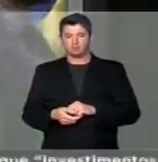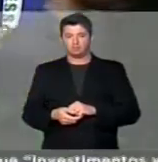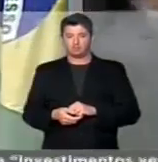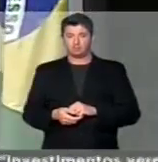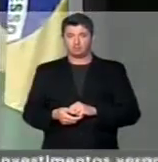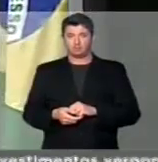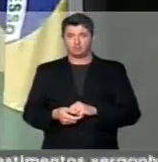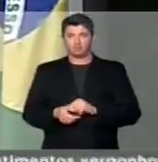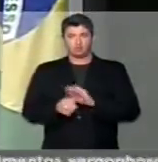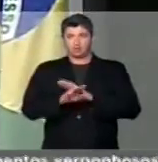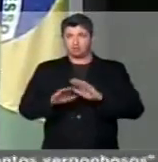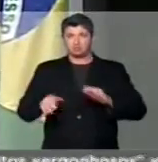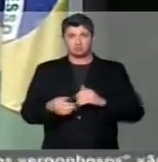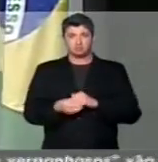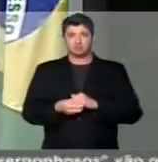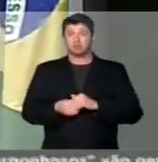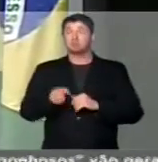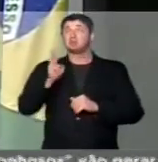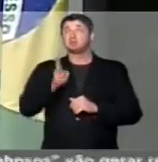É assim, sempre foi.